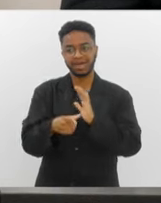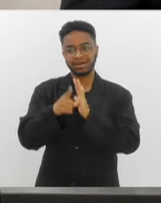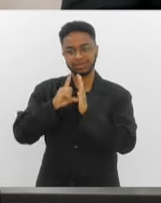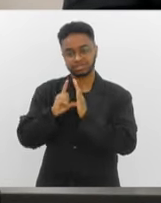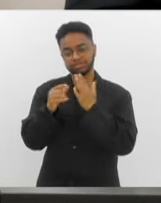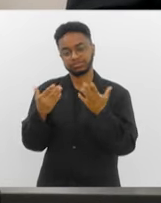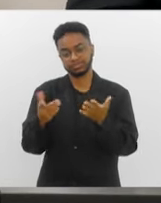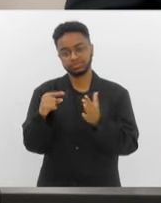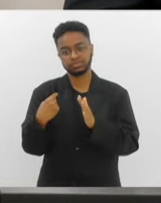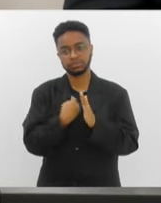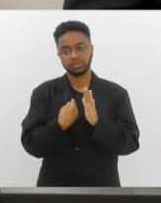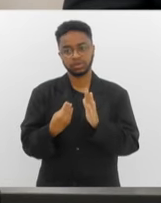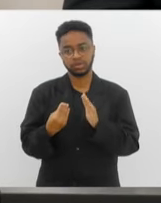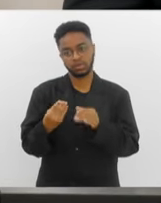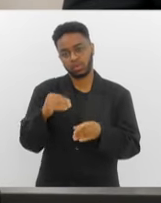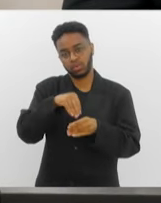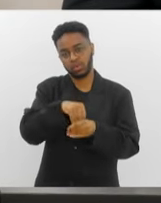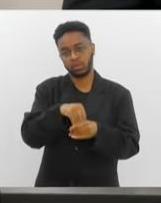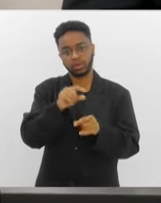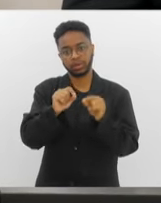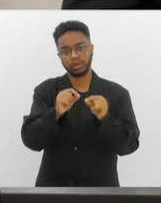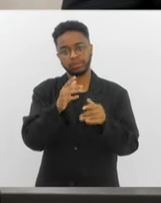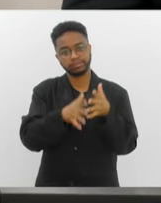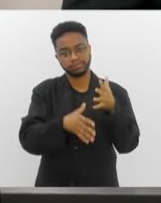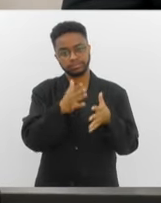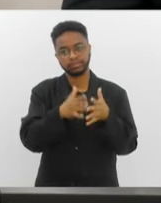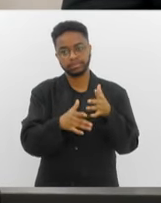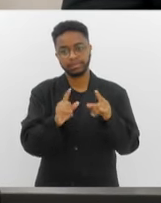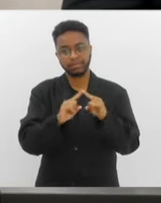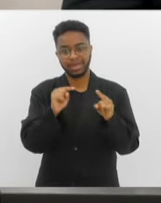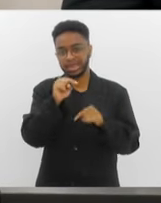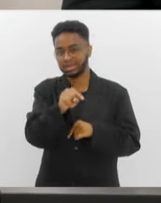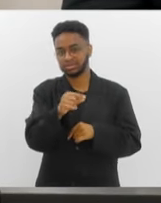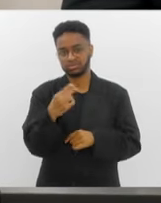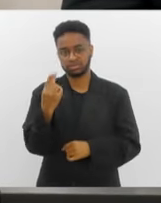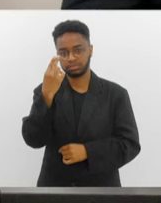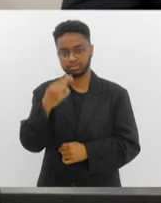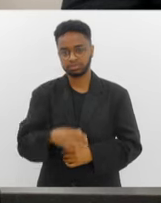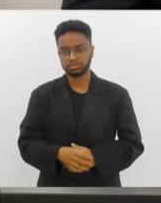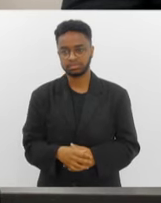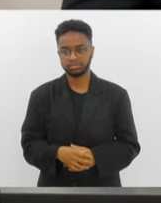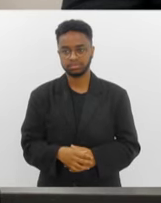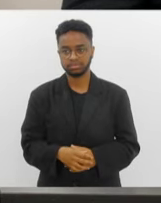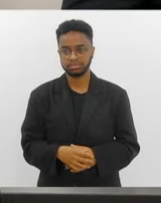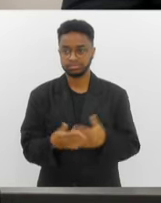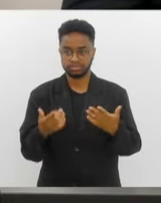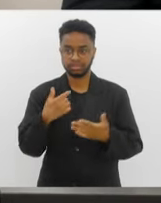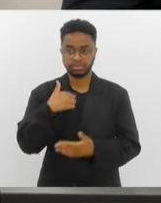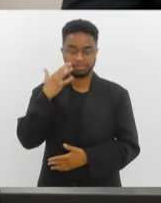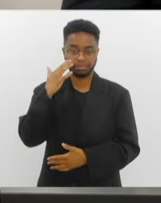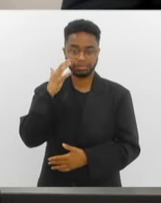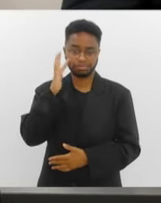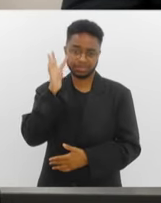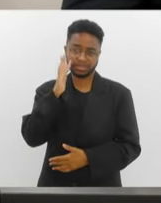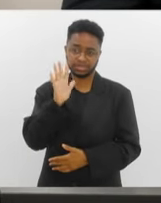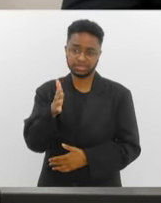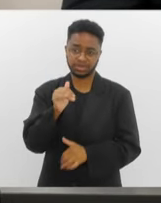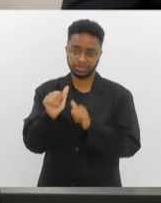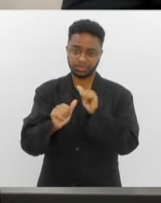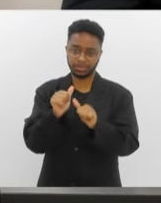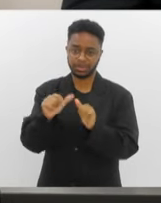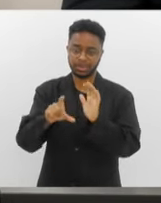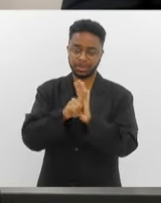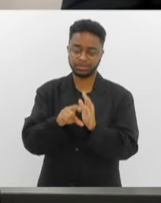a gente até bota pela prejudicabilidade nesse sentido. Mas esse é com o vosso prestígio já ia ter transformado em lei. O prestígio é